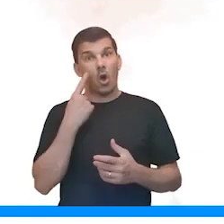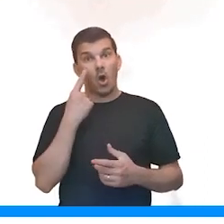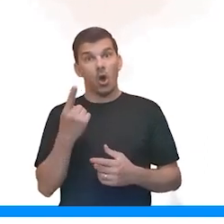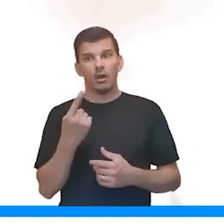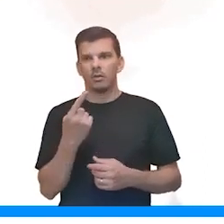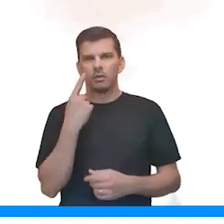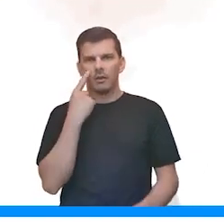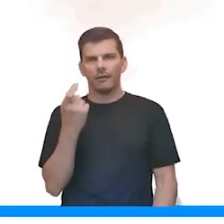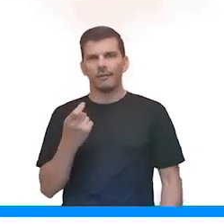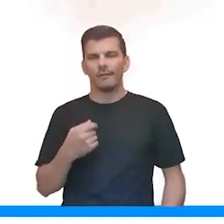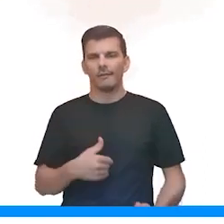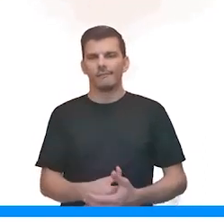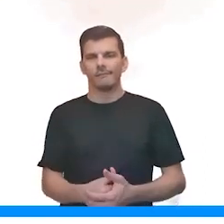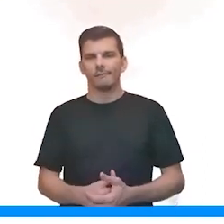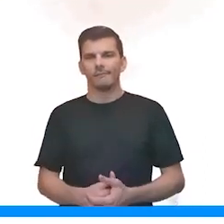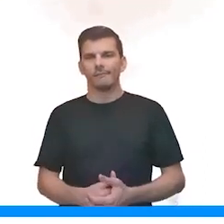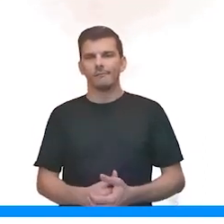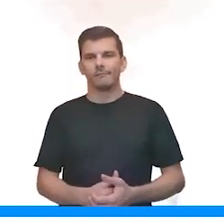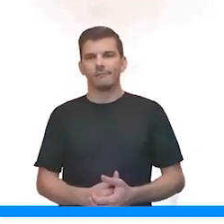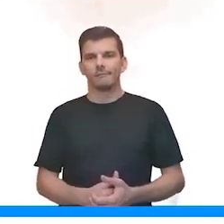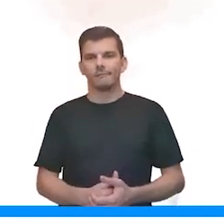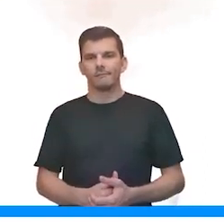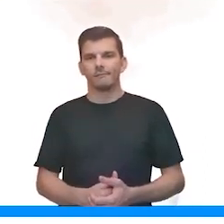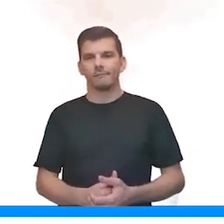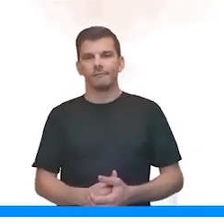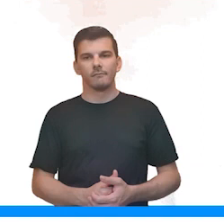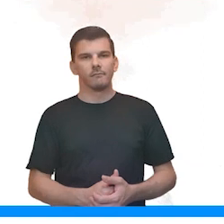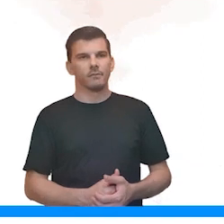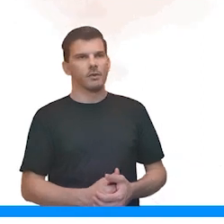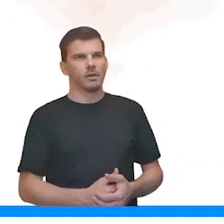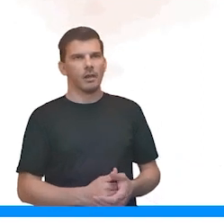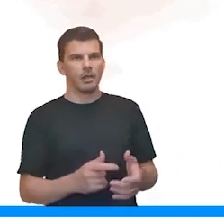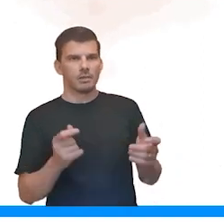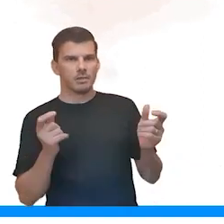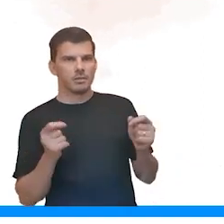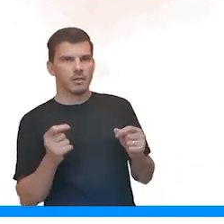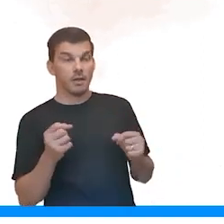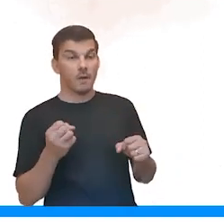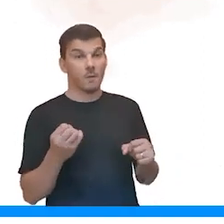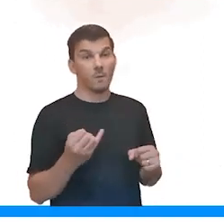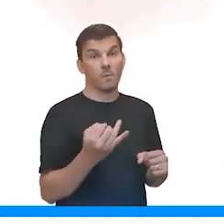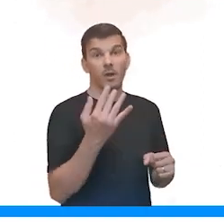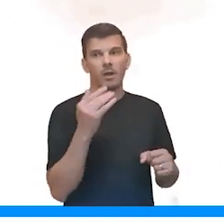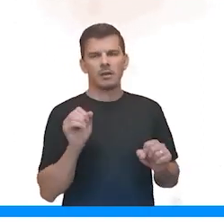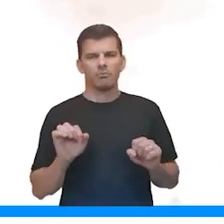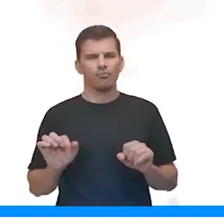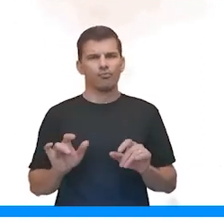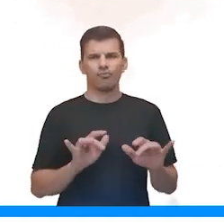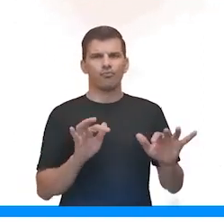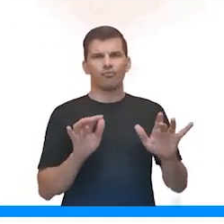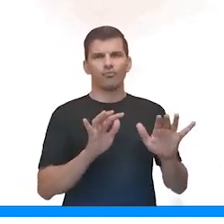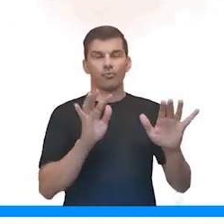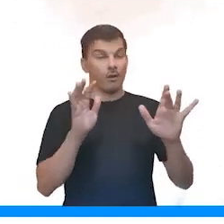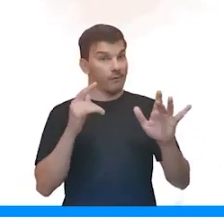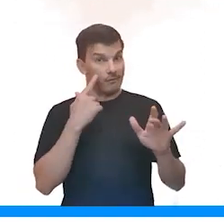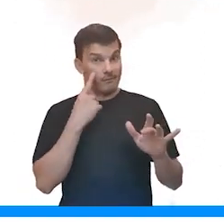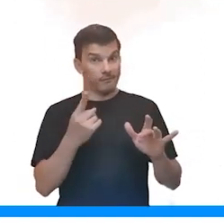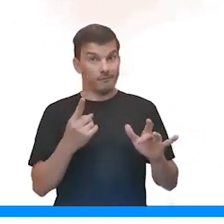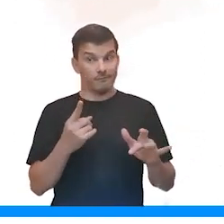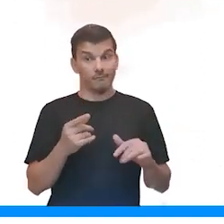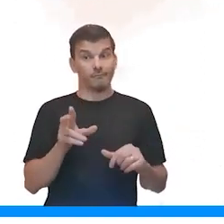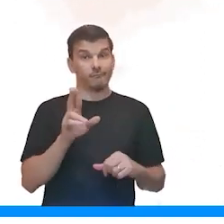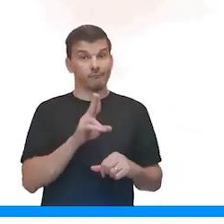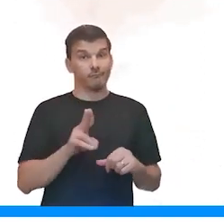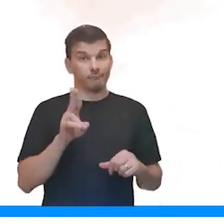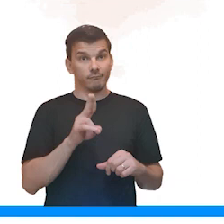vamos para os gases ideais? Olha só que interessante, pessoal. Eu consigo fornecer uma certa quantidade de